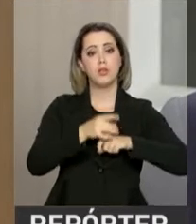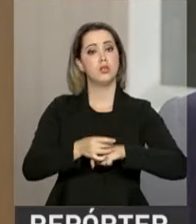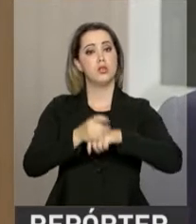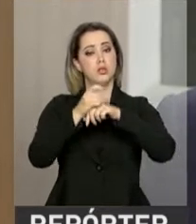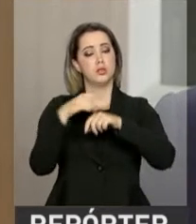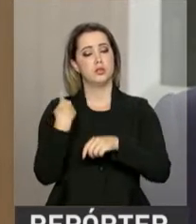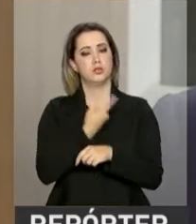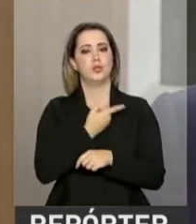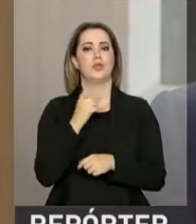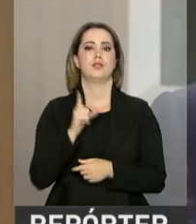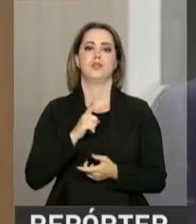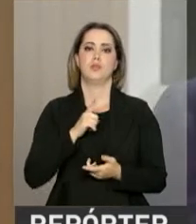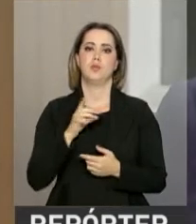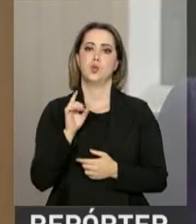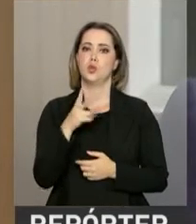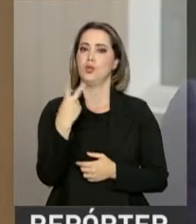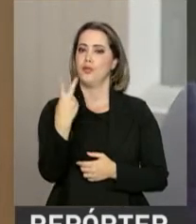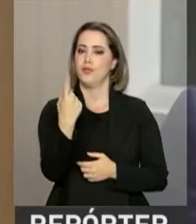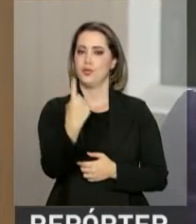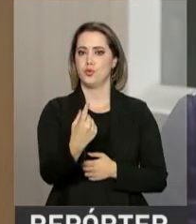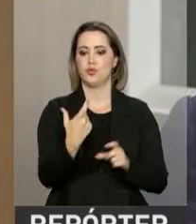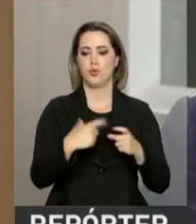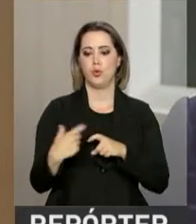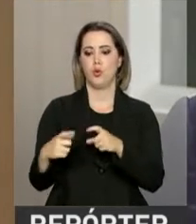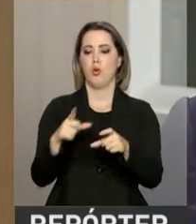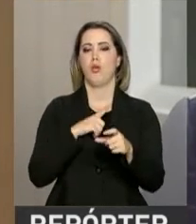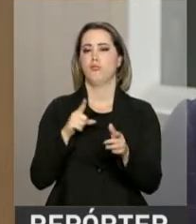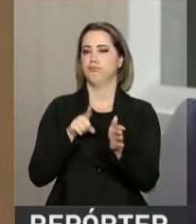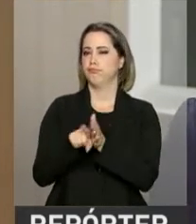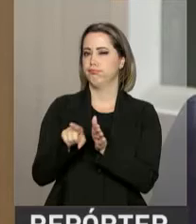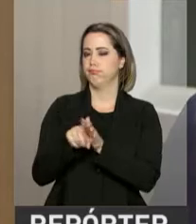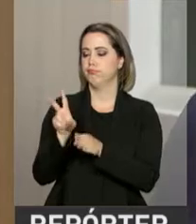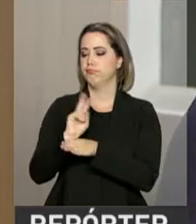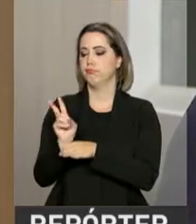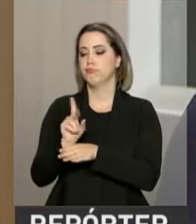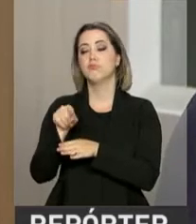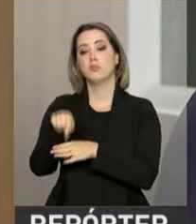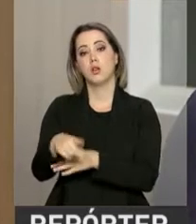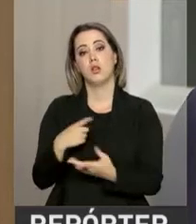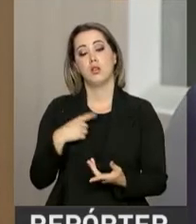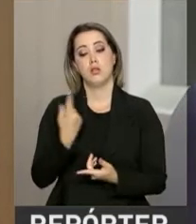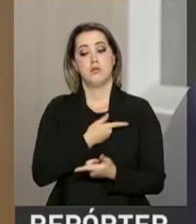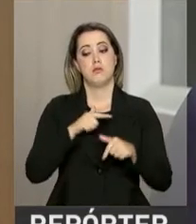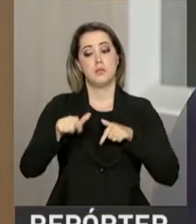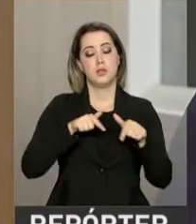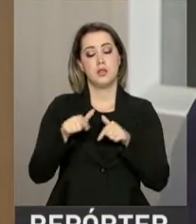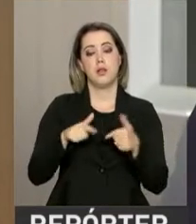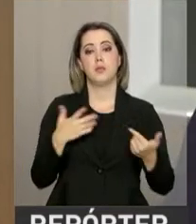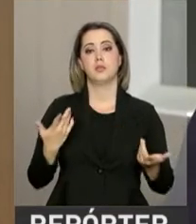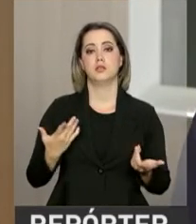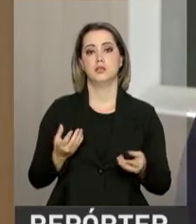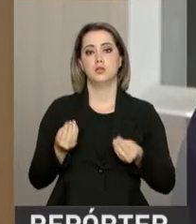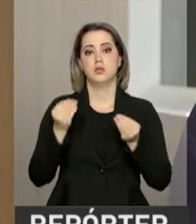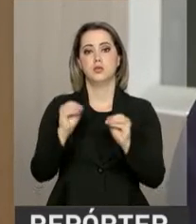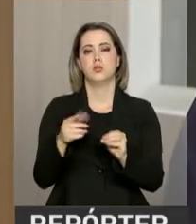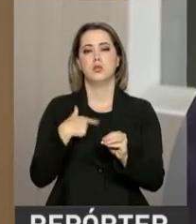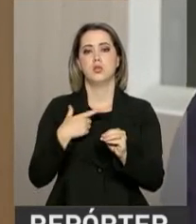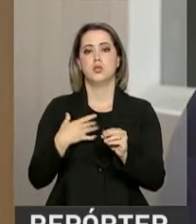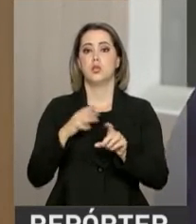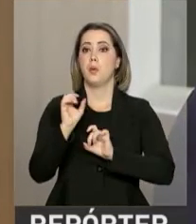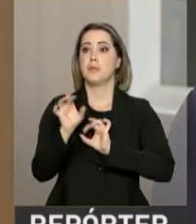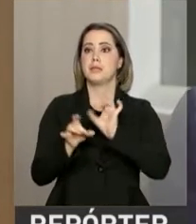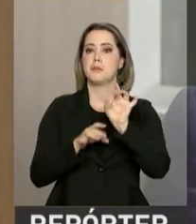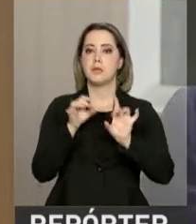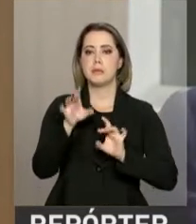que nós temos, apenas 21 delas estão sob suspeita. Então, nós estamos trabalhando nesse sentido, nós estamos botando um regime especial